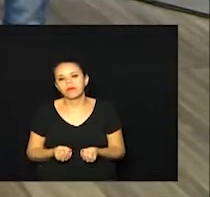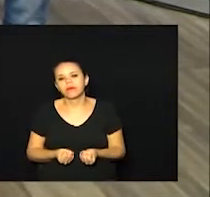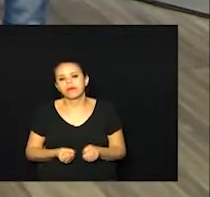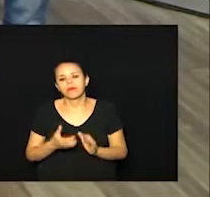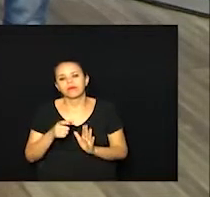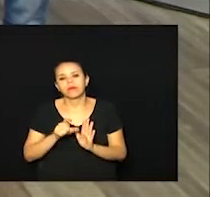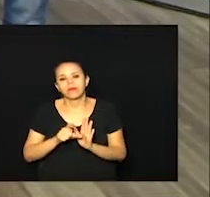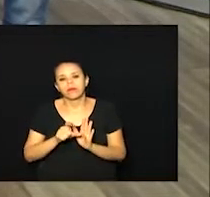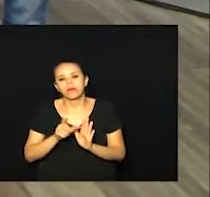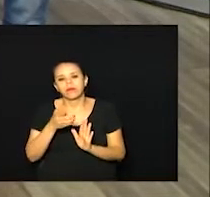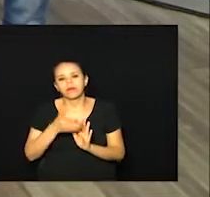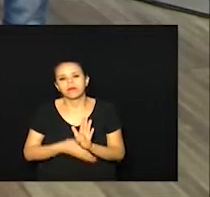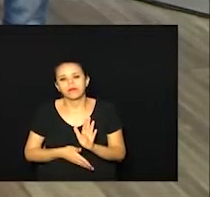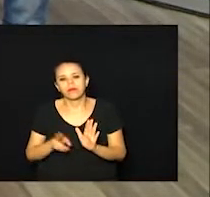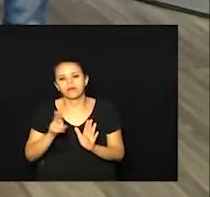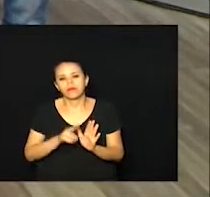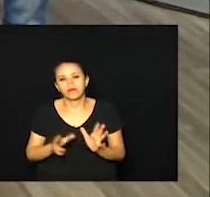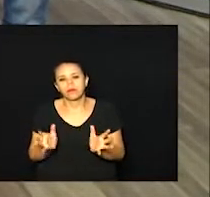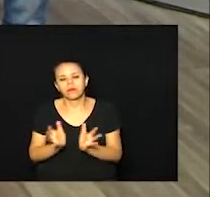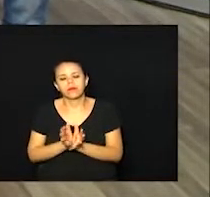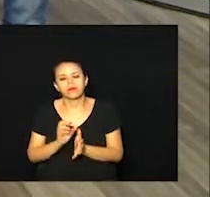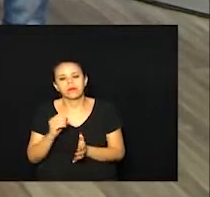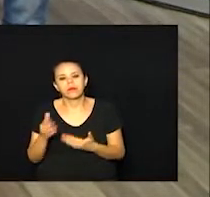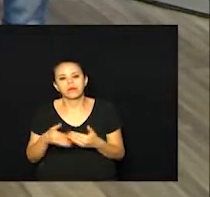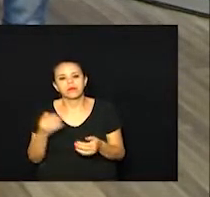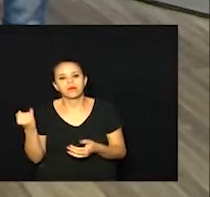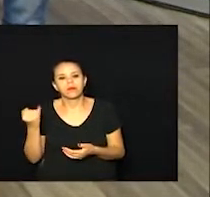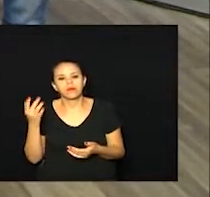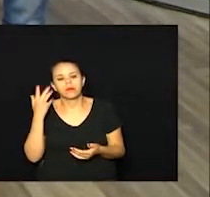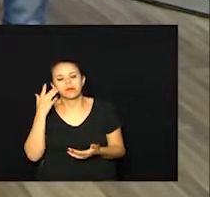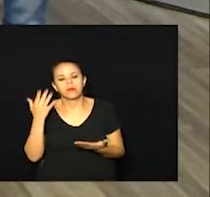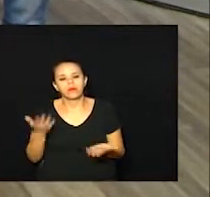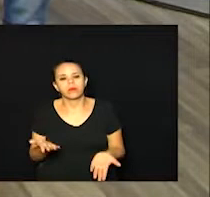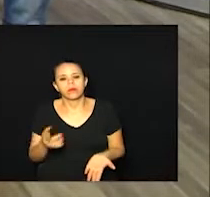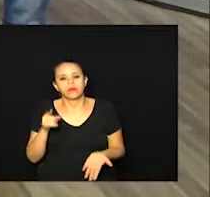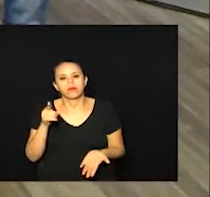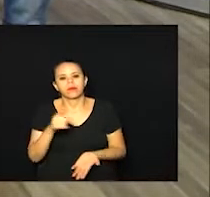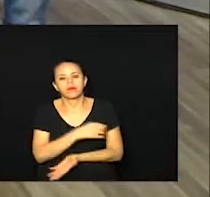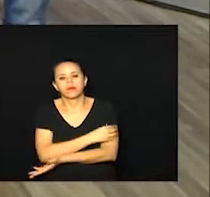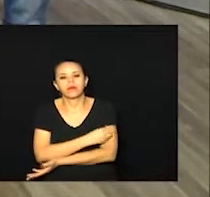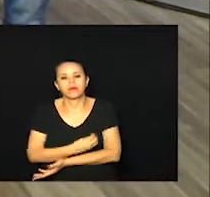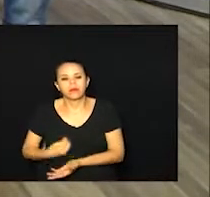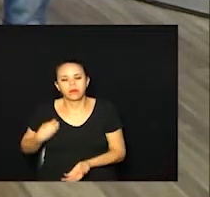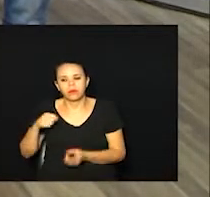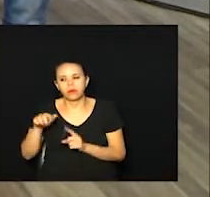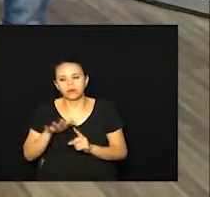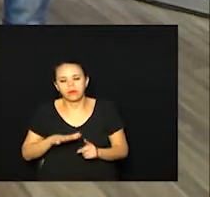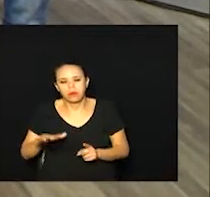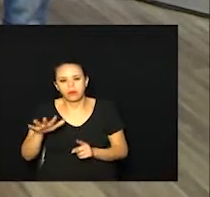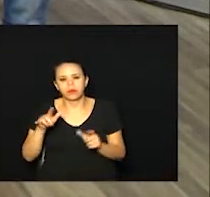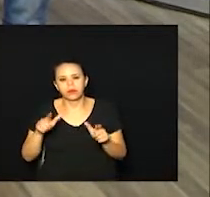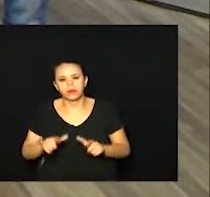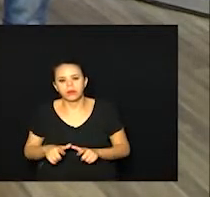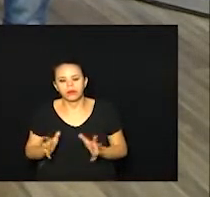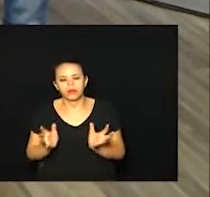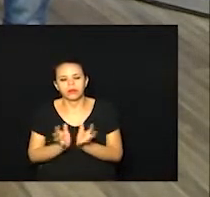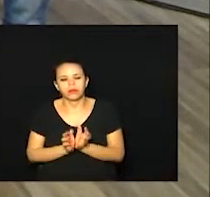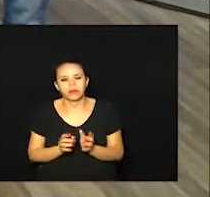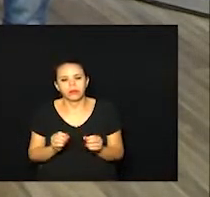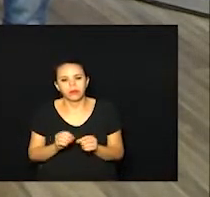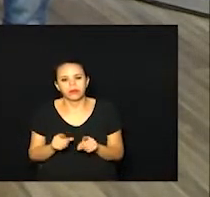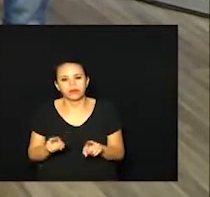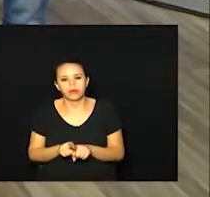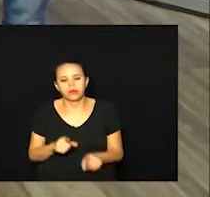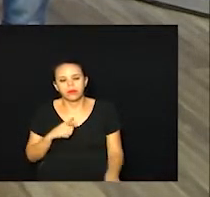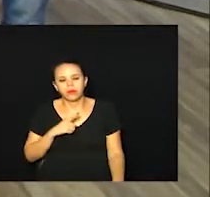comprovante vacinal em uso coletivo. Qual que é a importância de você estar em sociedade, estar em um ambiente coletivo e ter